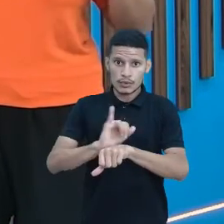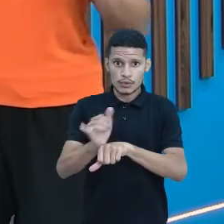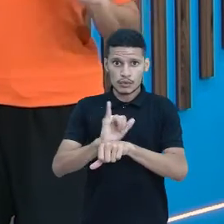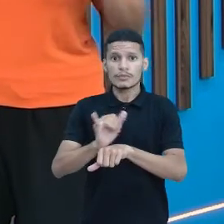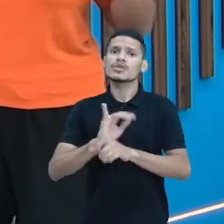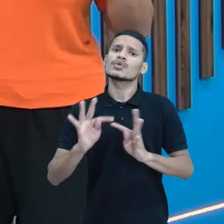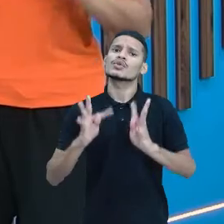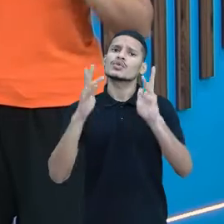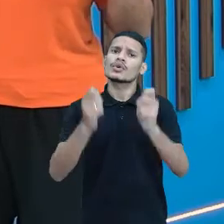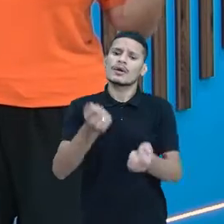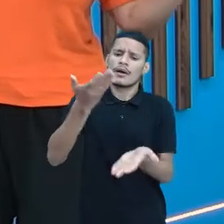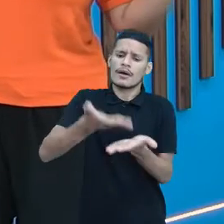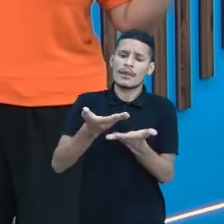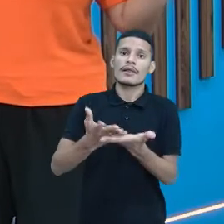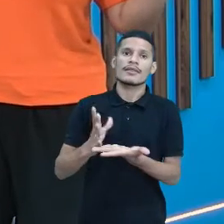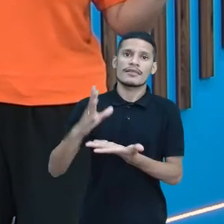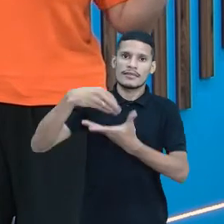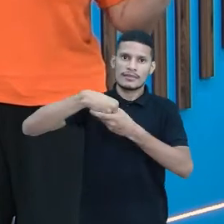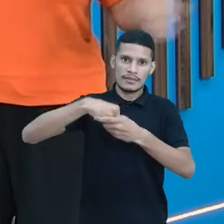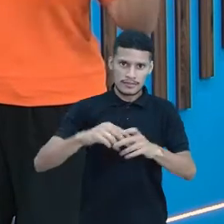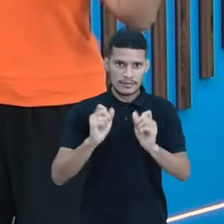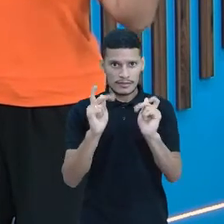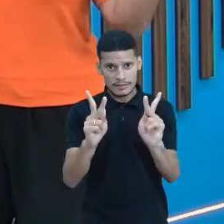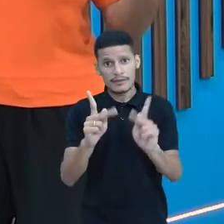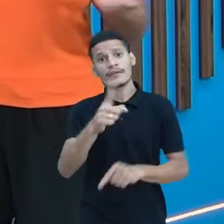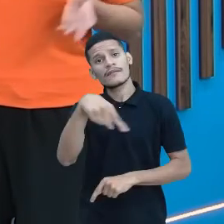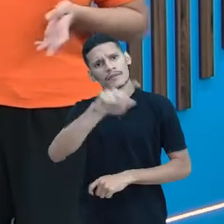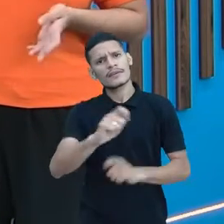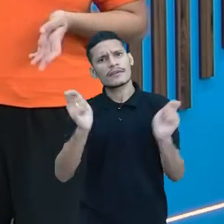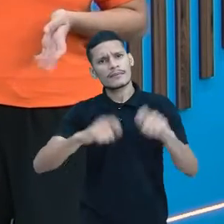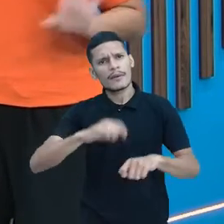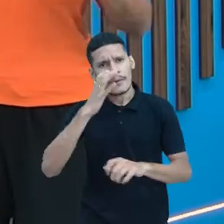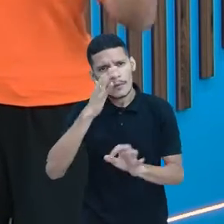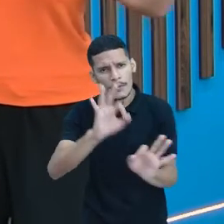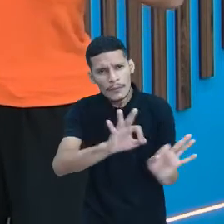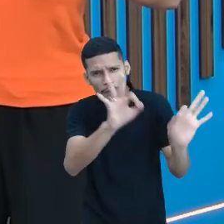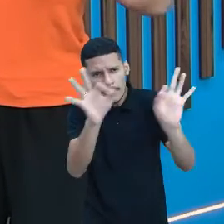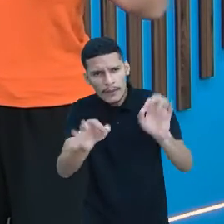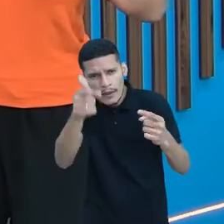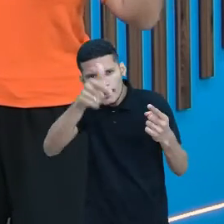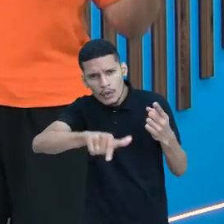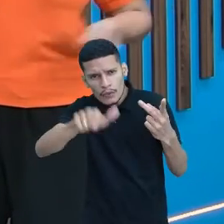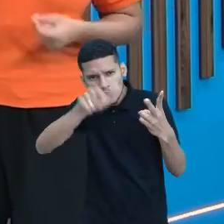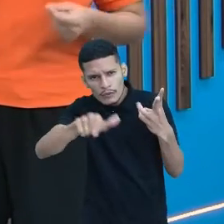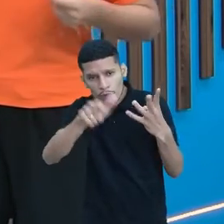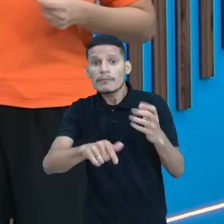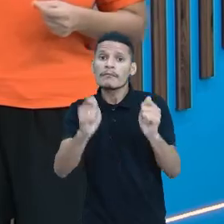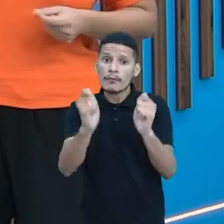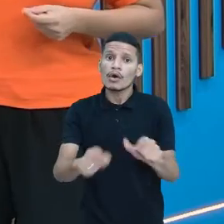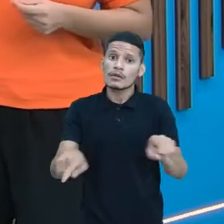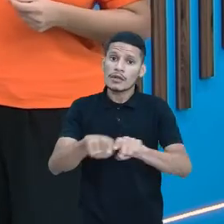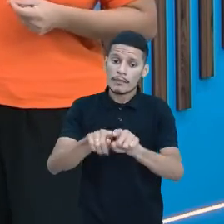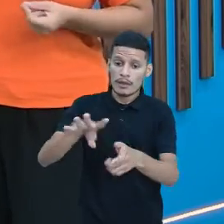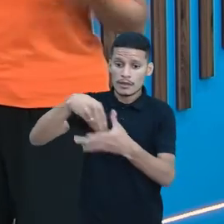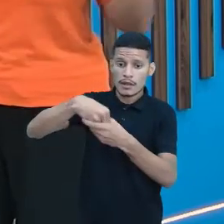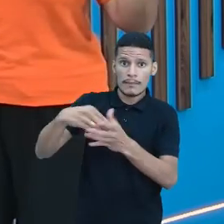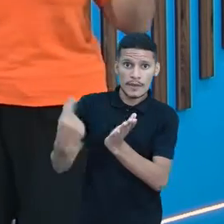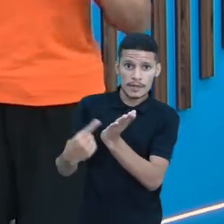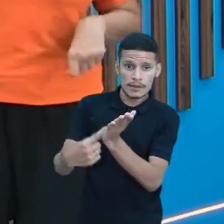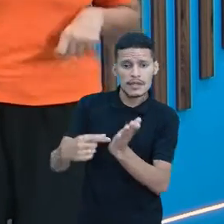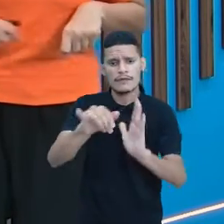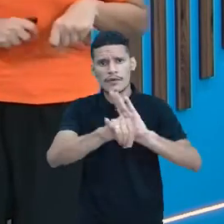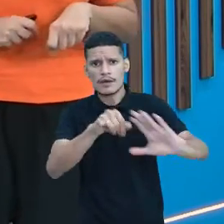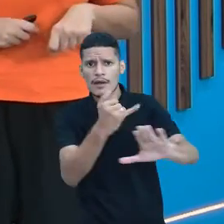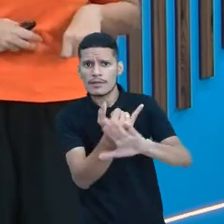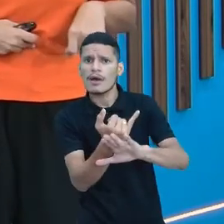as nossas aulas estão lá, tá certo? E aí vocês podem ver, rever, podem ver no aplicativo, podem ver no canal, curtam,